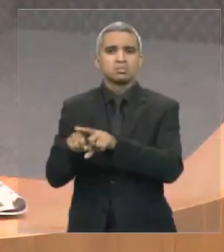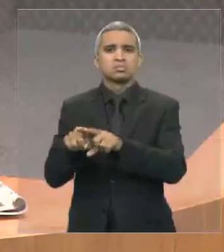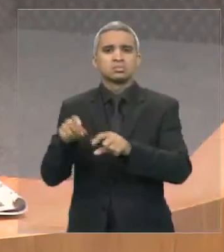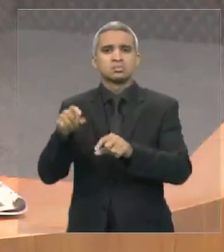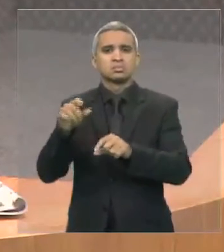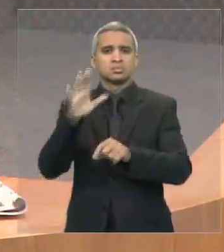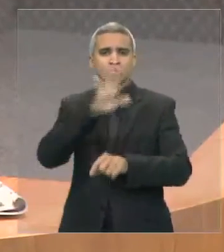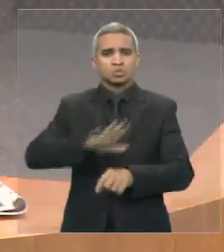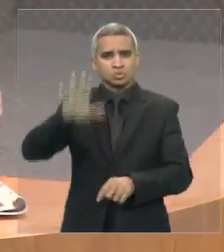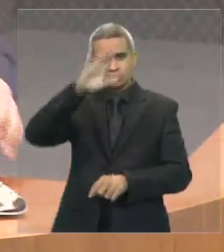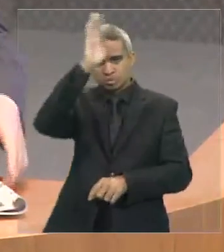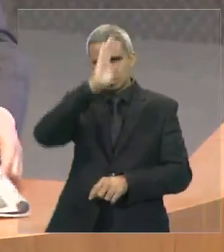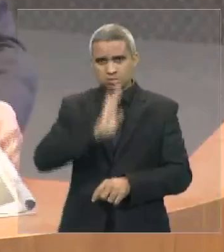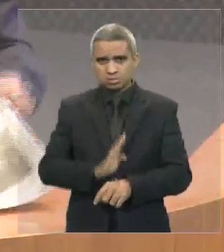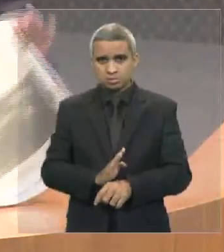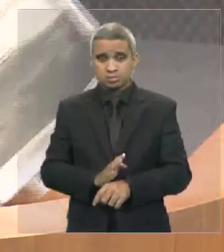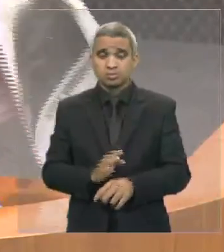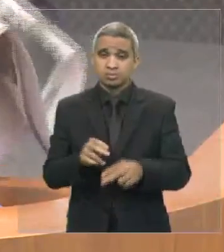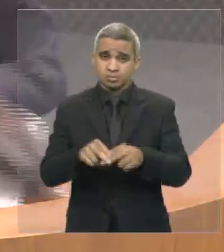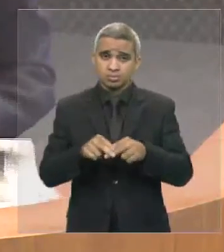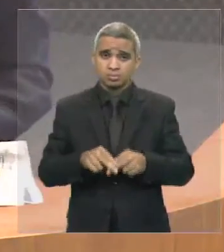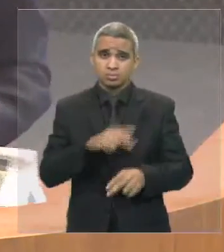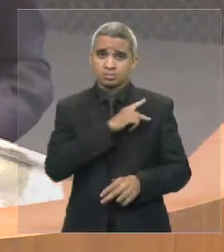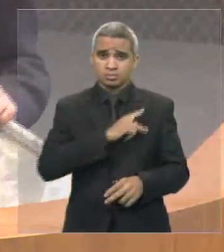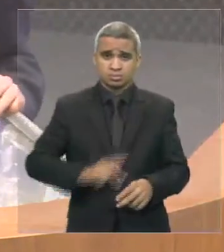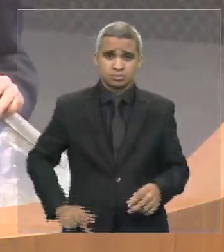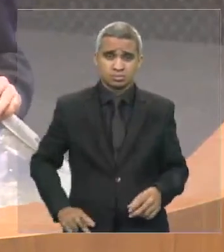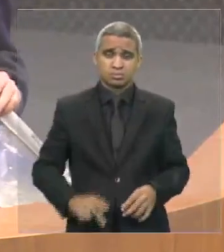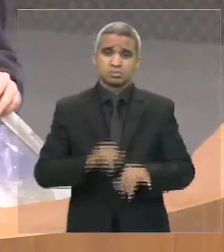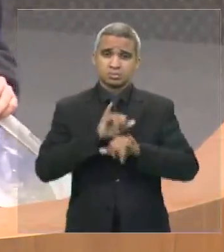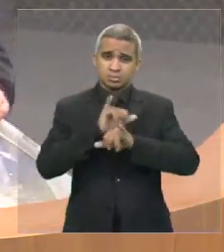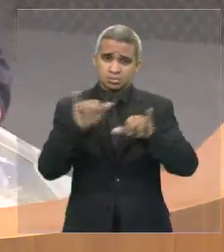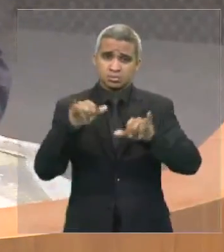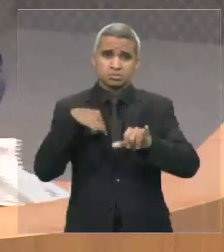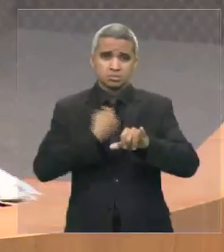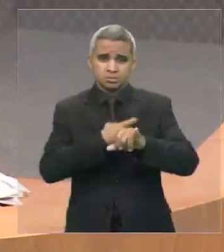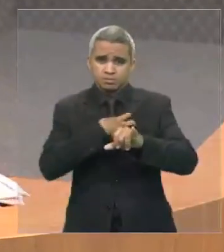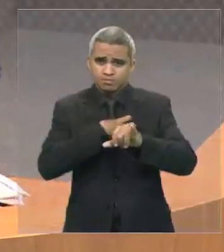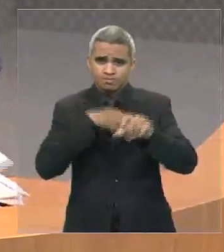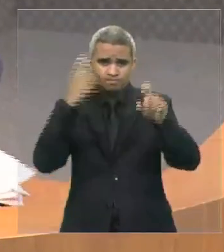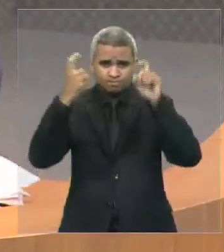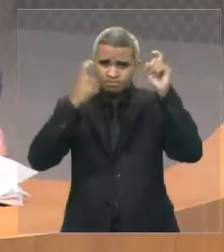reitero a nossa preocupação e a nossa disposição de lutar com todas as